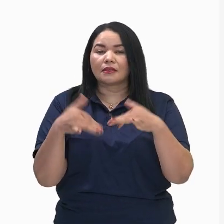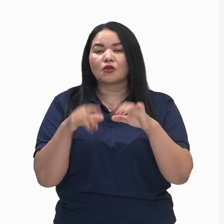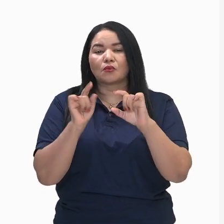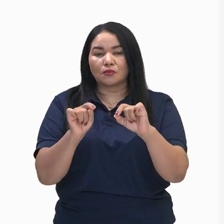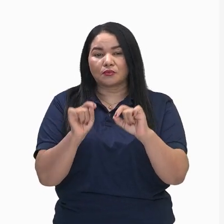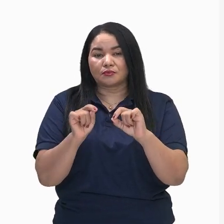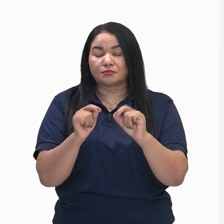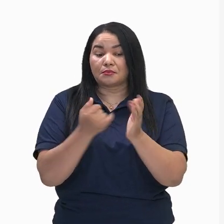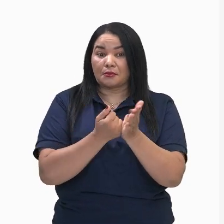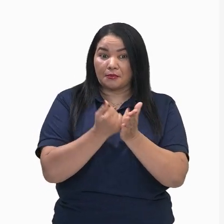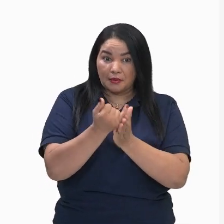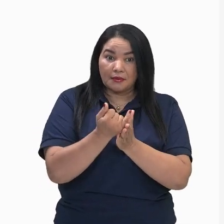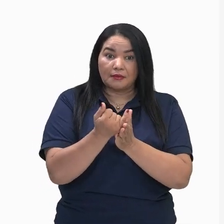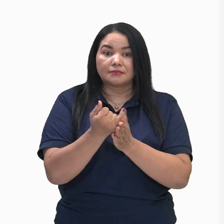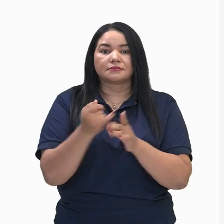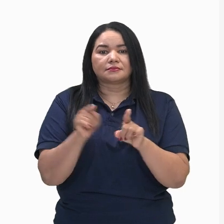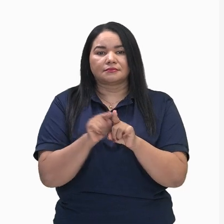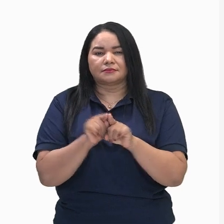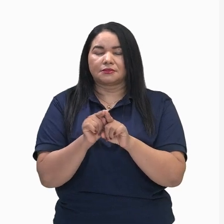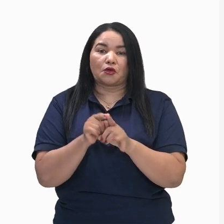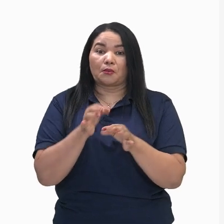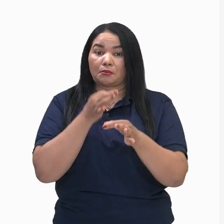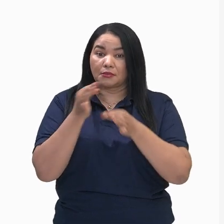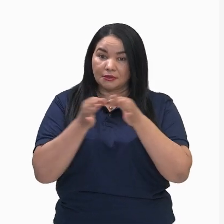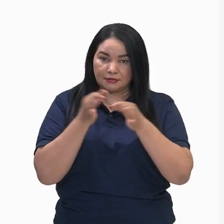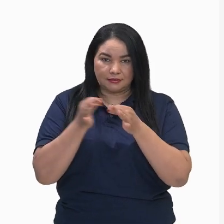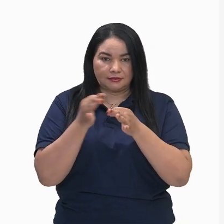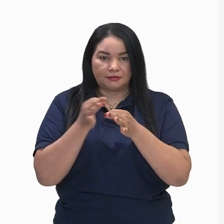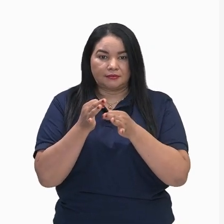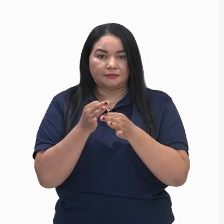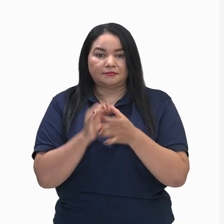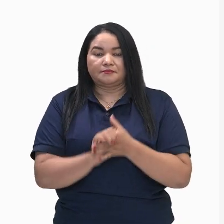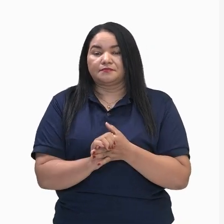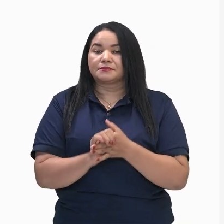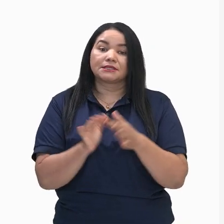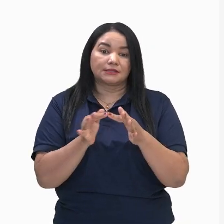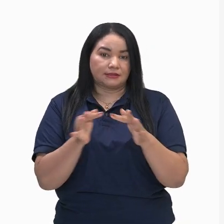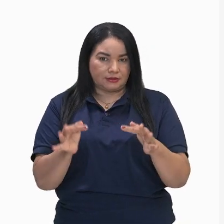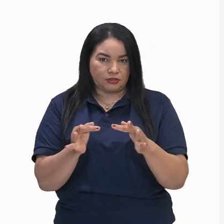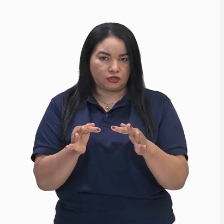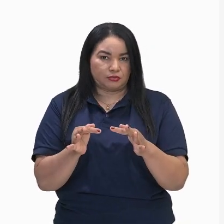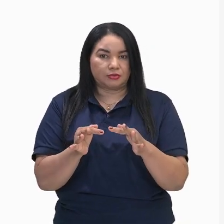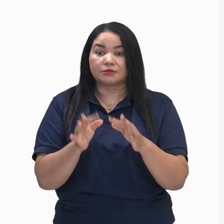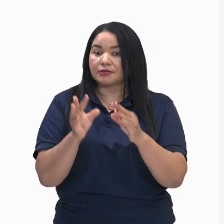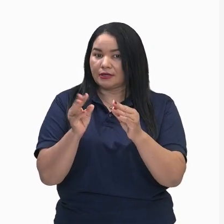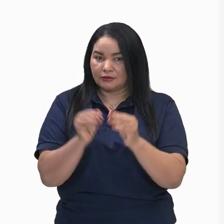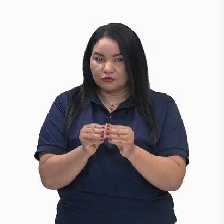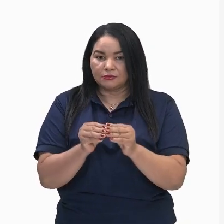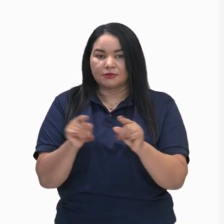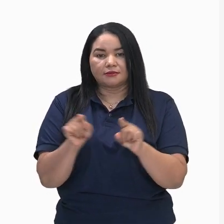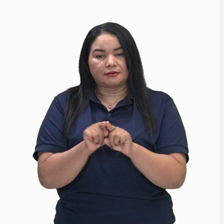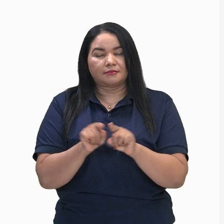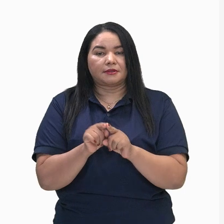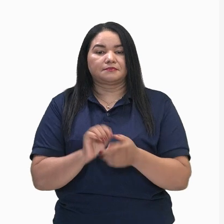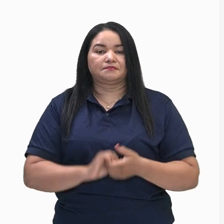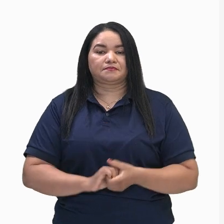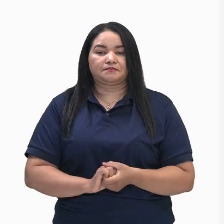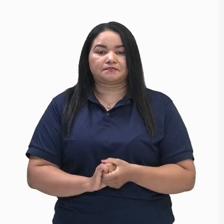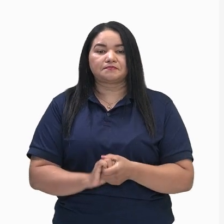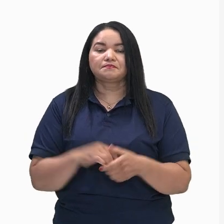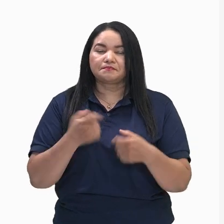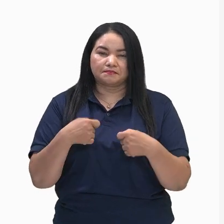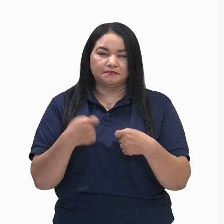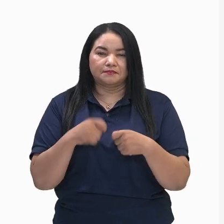do ponto de vista do autor de forma sucinta, né, resumida, ou seja, a